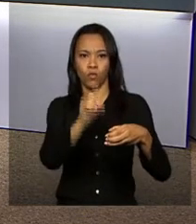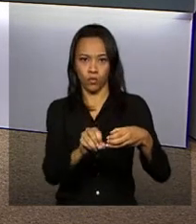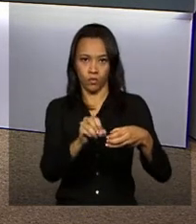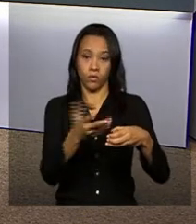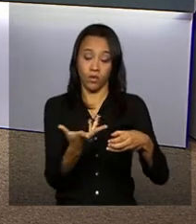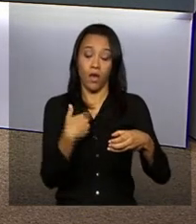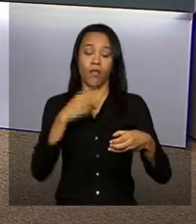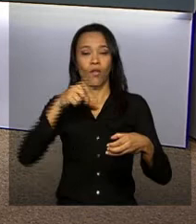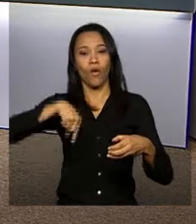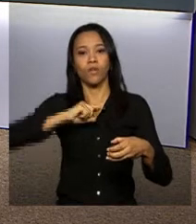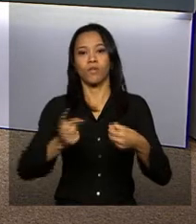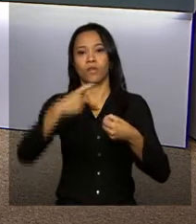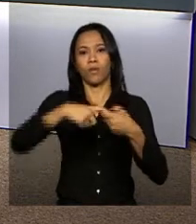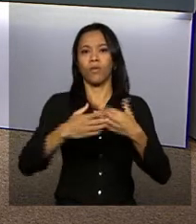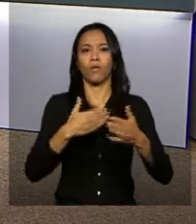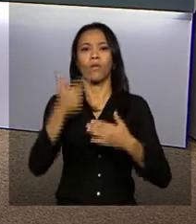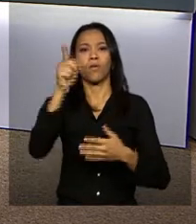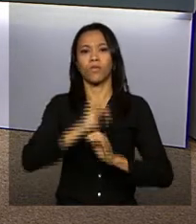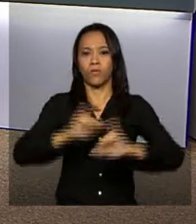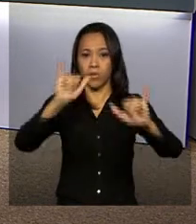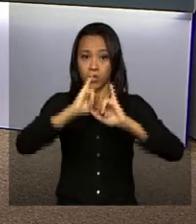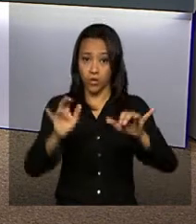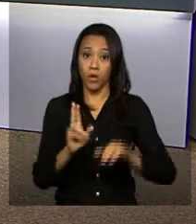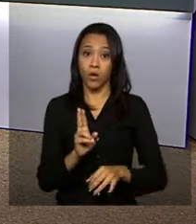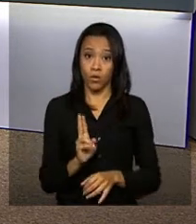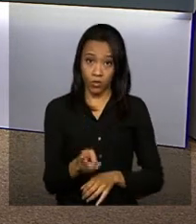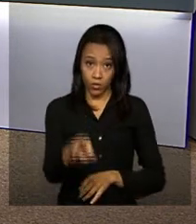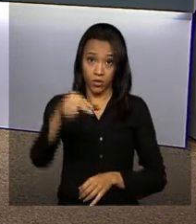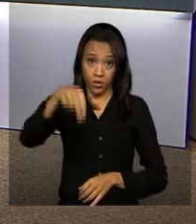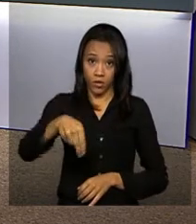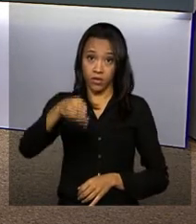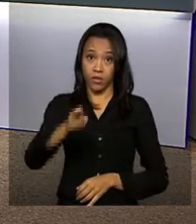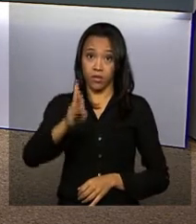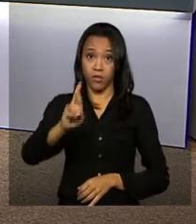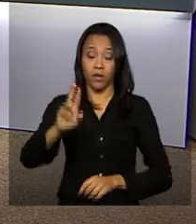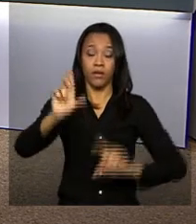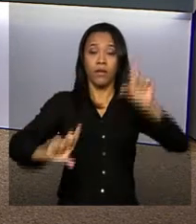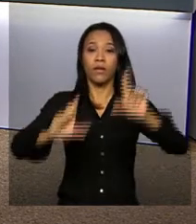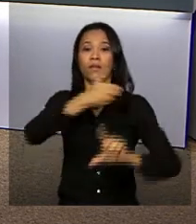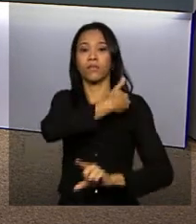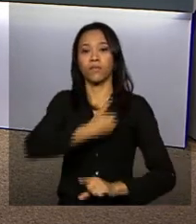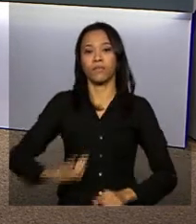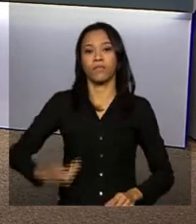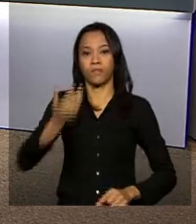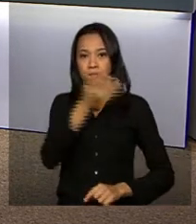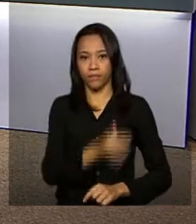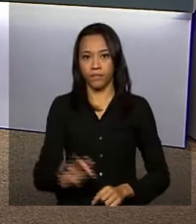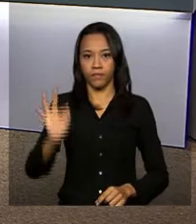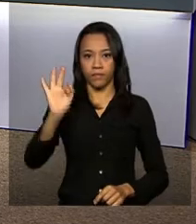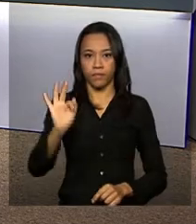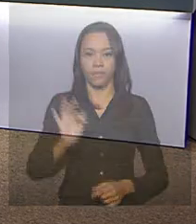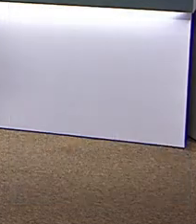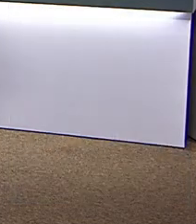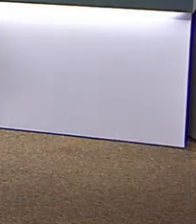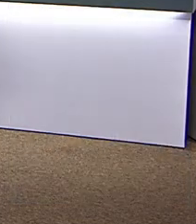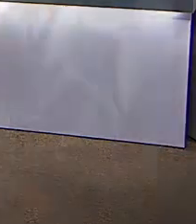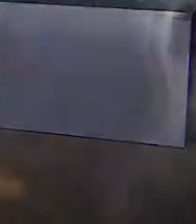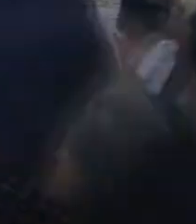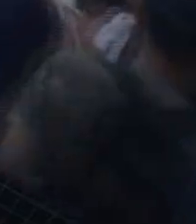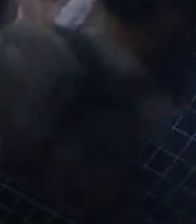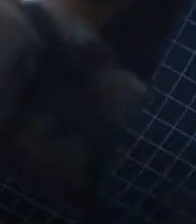nós podemos voltar a qualquer momento com outras informações. Continue com a gente. NBR, a TV do Governo Federal.